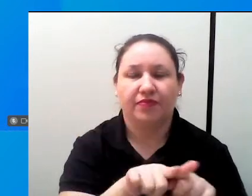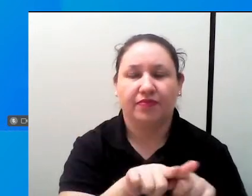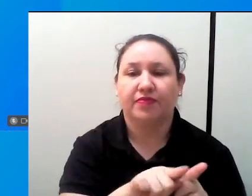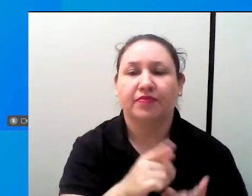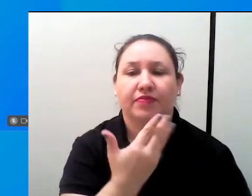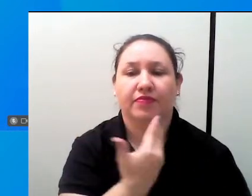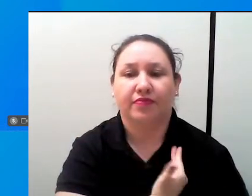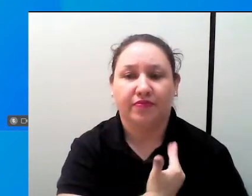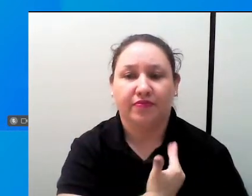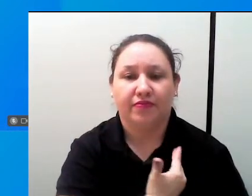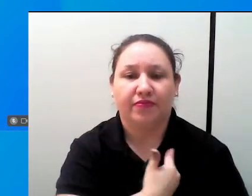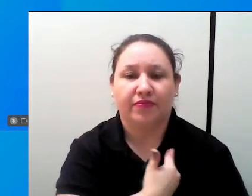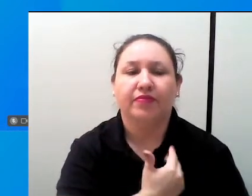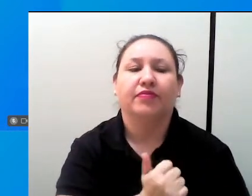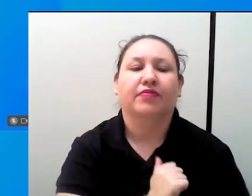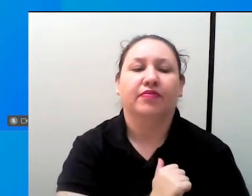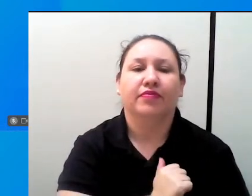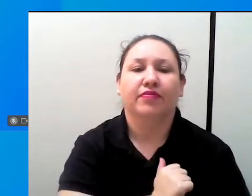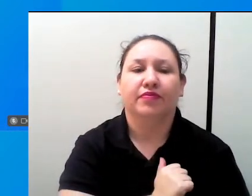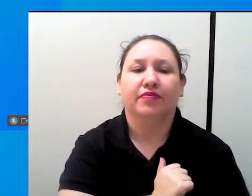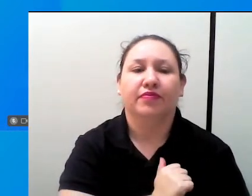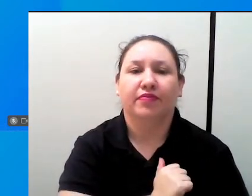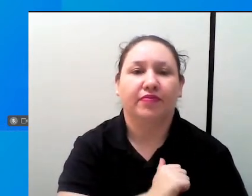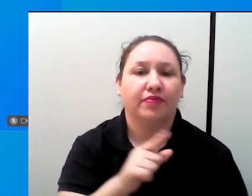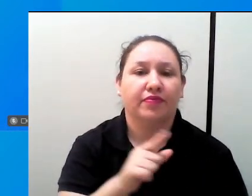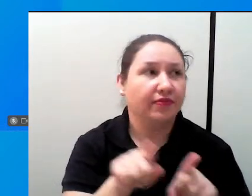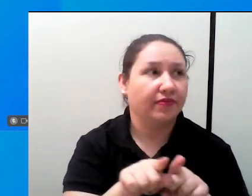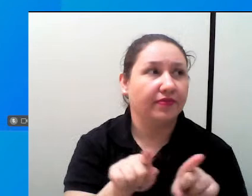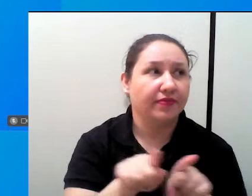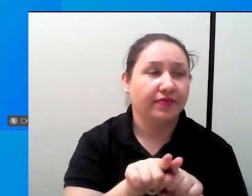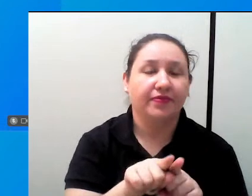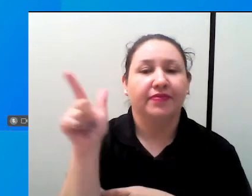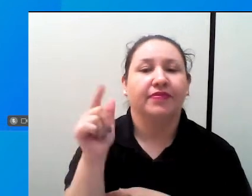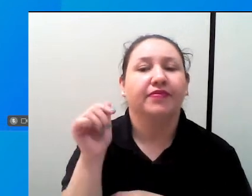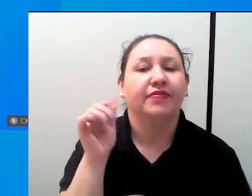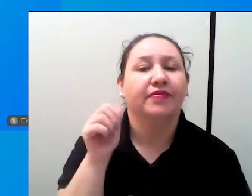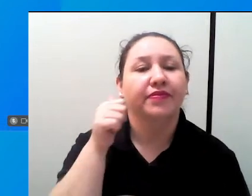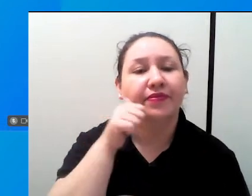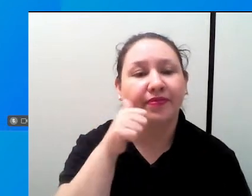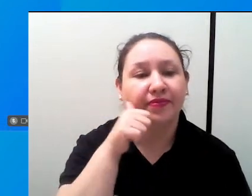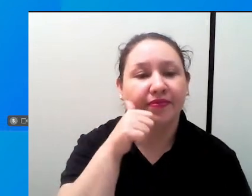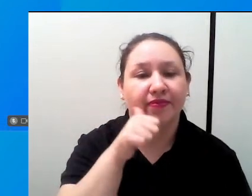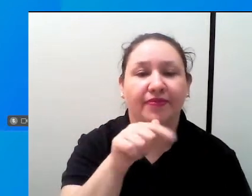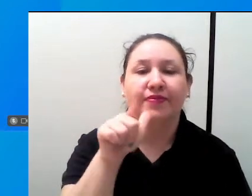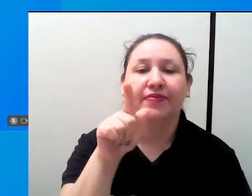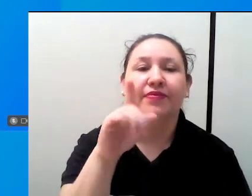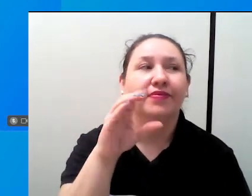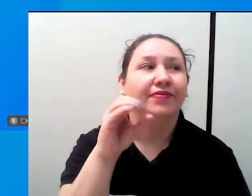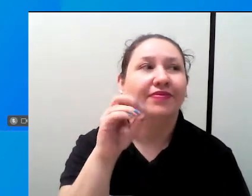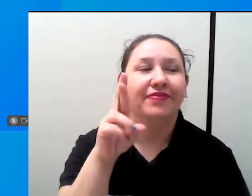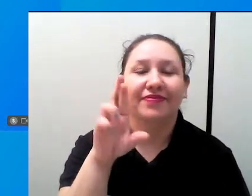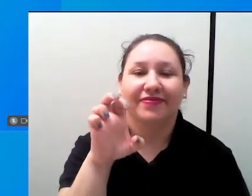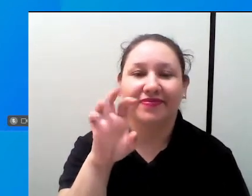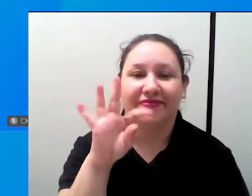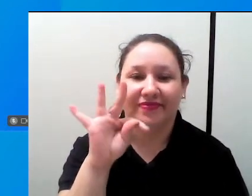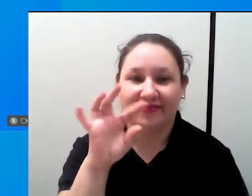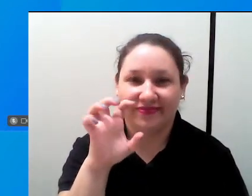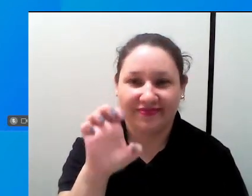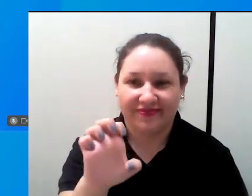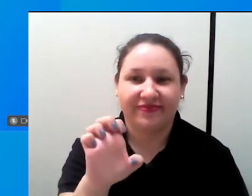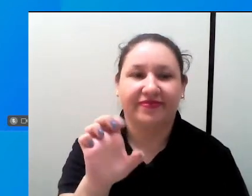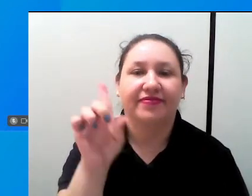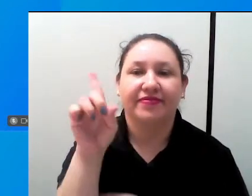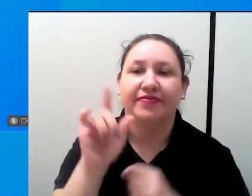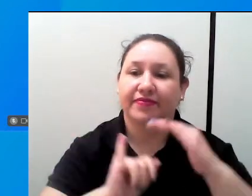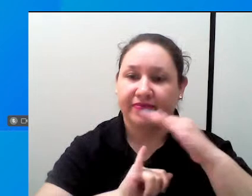de extensão do IFO. Nós teremos um palestrante aqui também do IFO, é o professor Luiz Américo, lá do campus de Paraná.